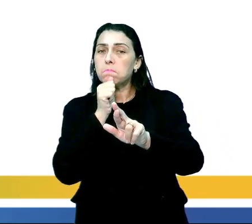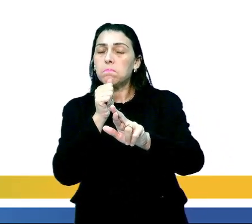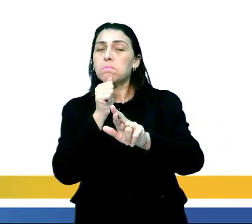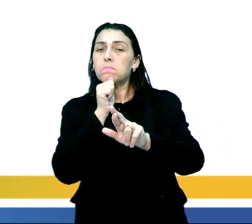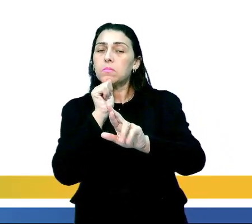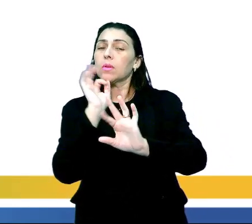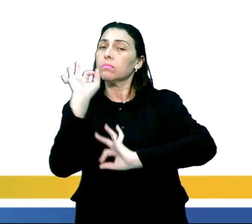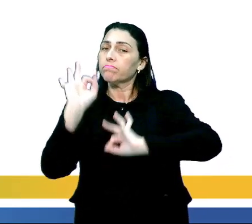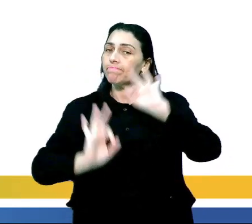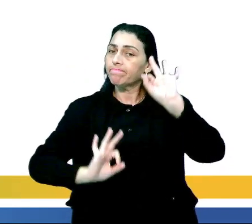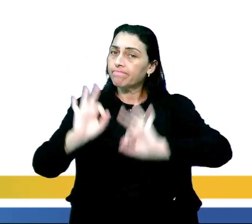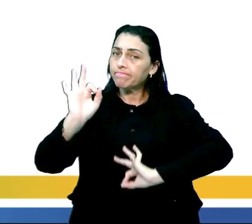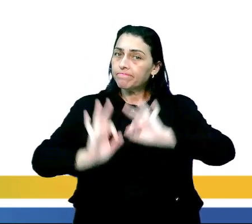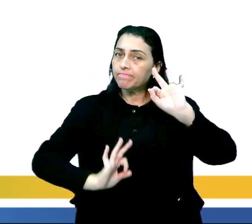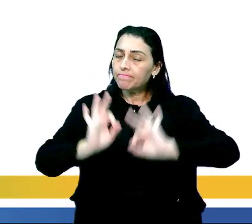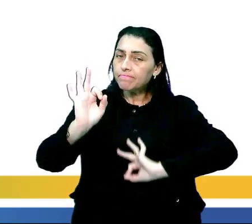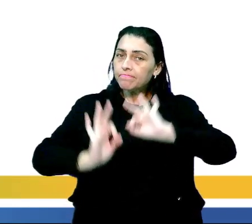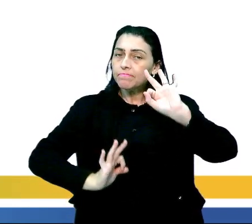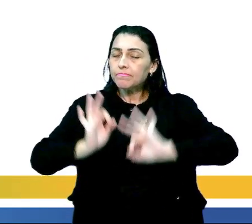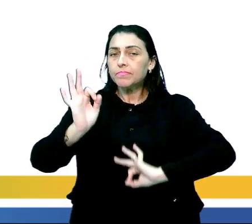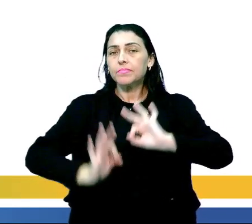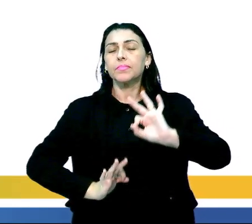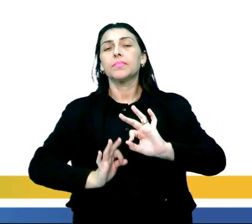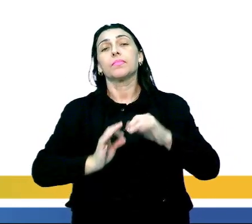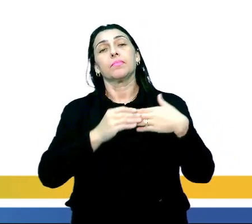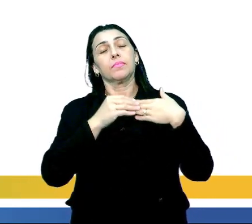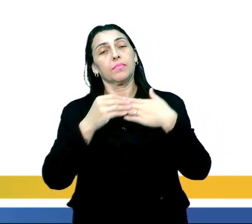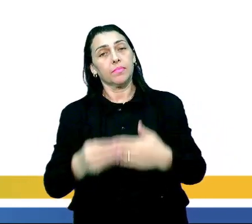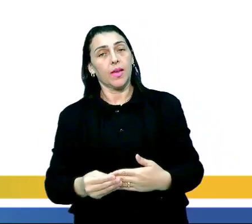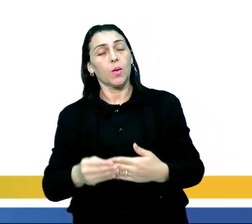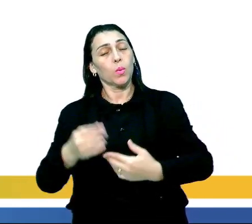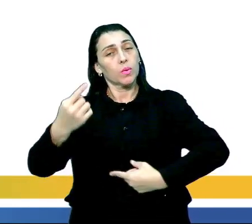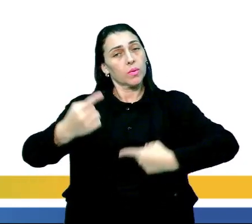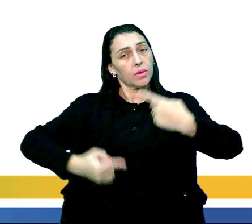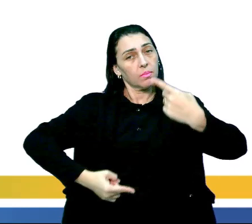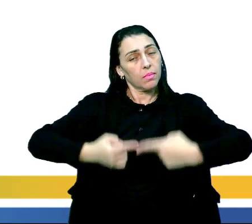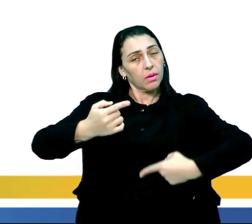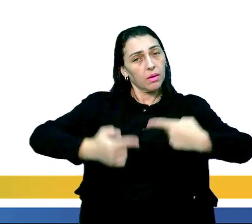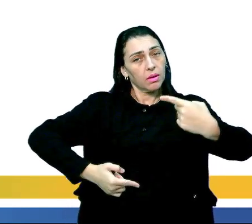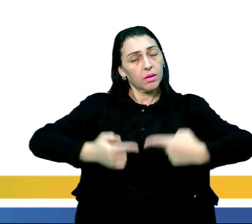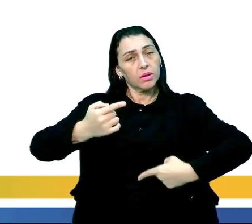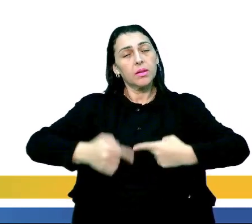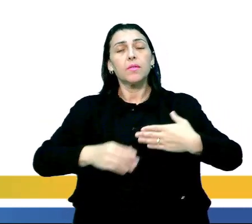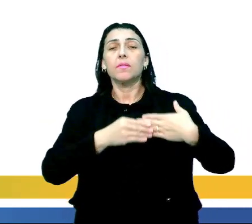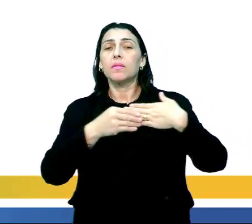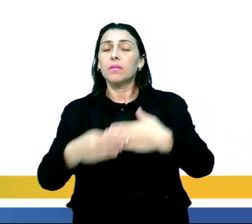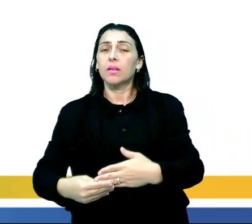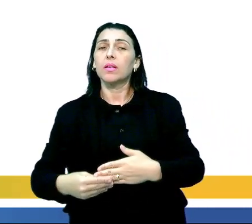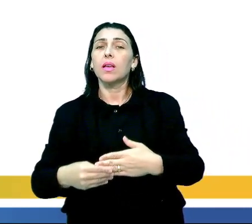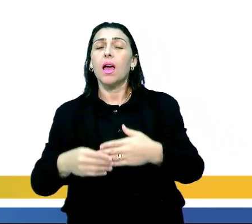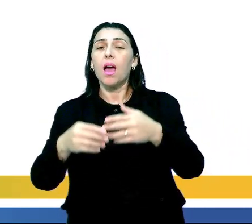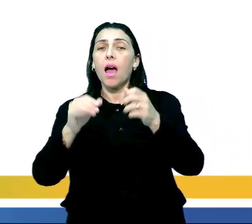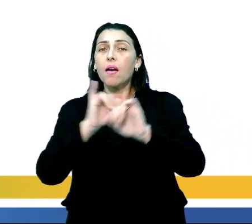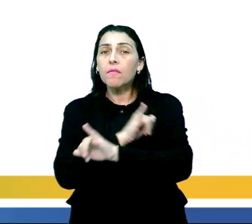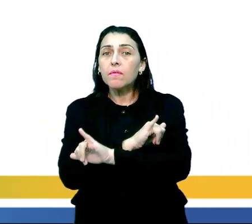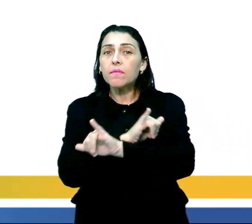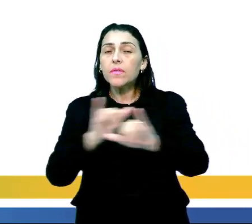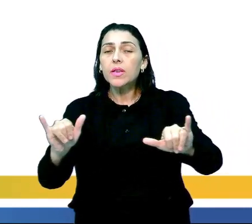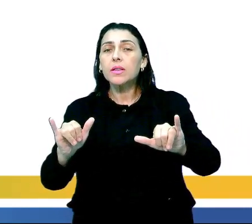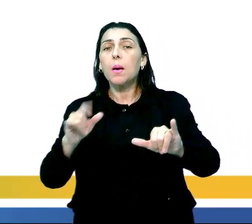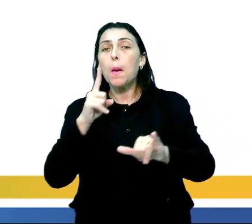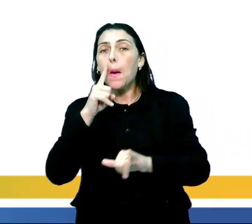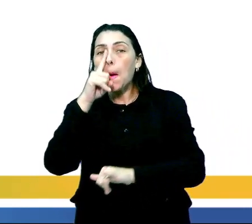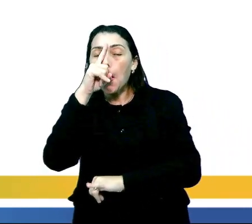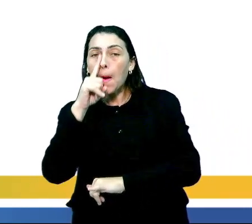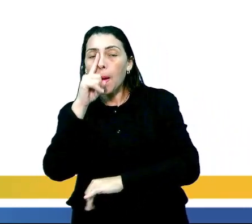em construção, tá? Então, ele vem com esse debate e ele vem justamente alertar para os